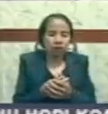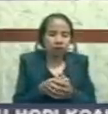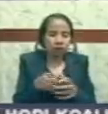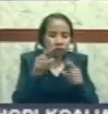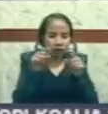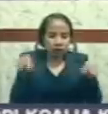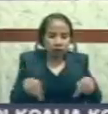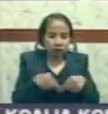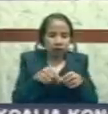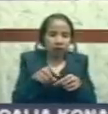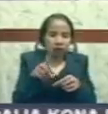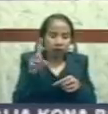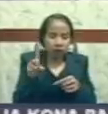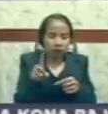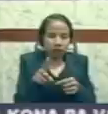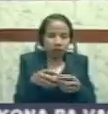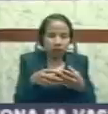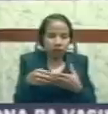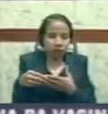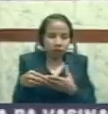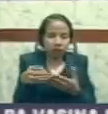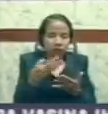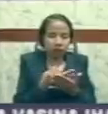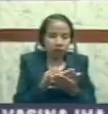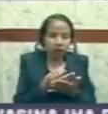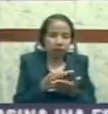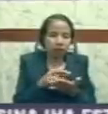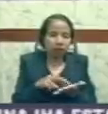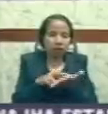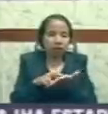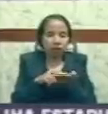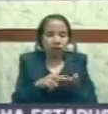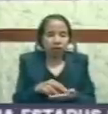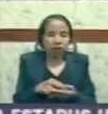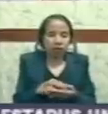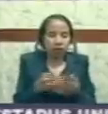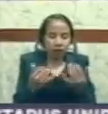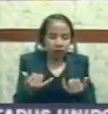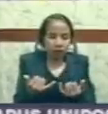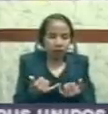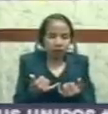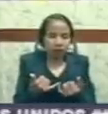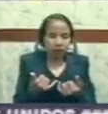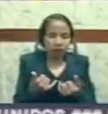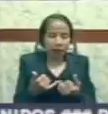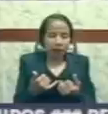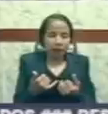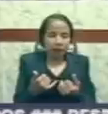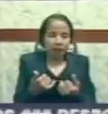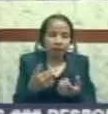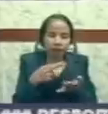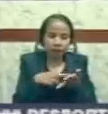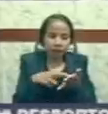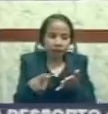tabela ida, baixa Liliu, receitas, despesas de fundos autônomos. Tamba, está tendo que estar agora de dar, né? E a prova ali, o coto,